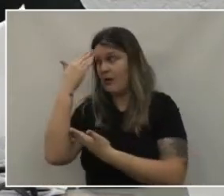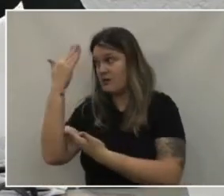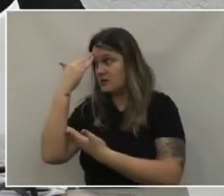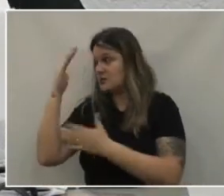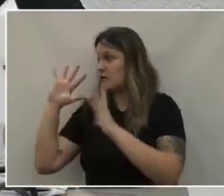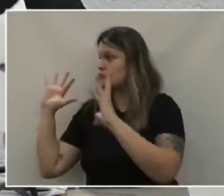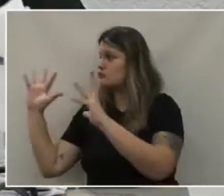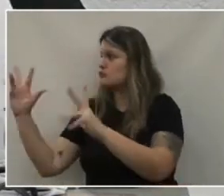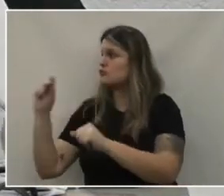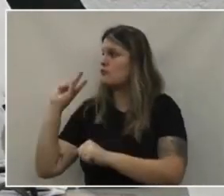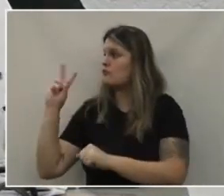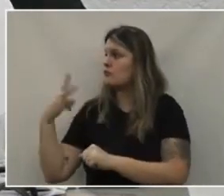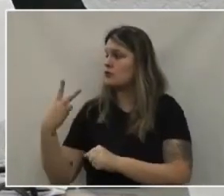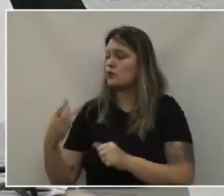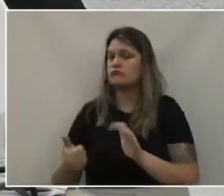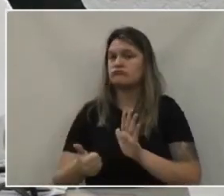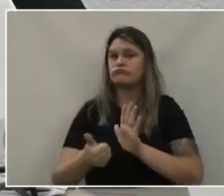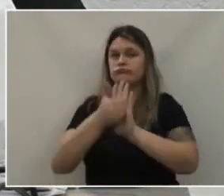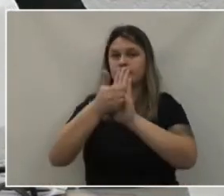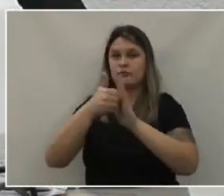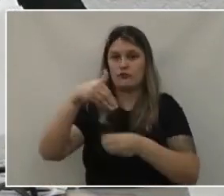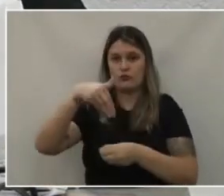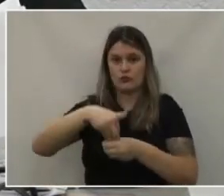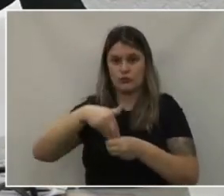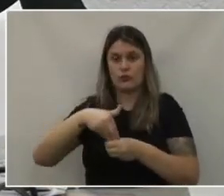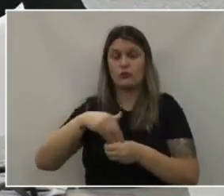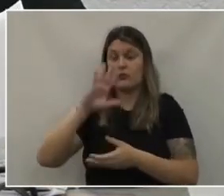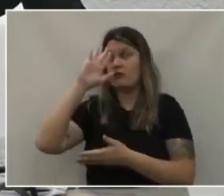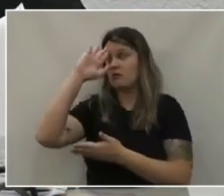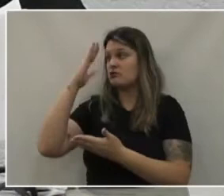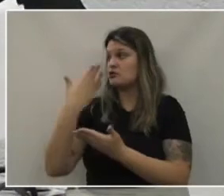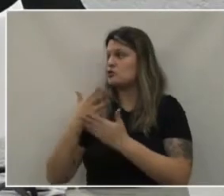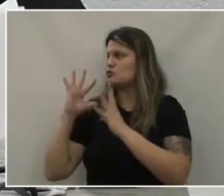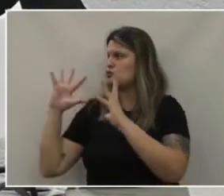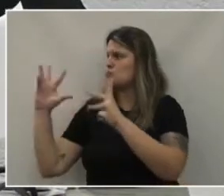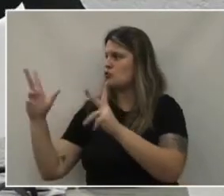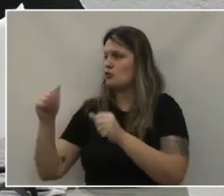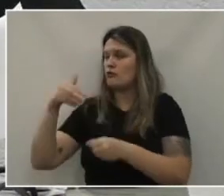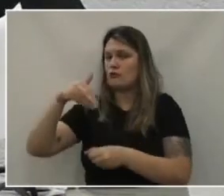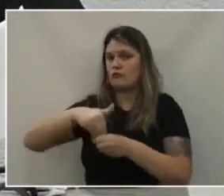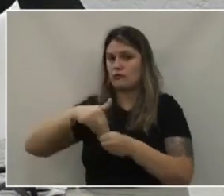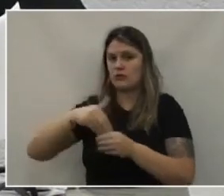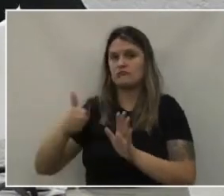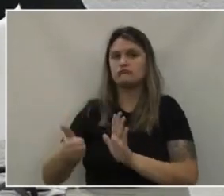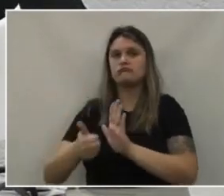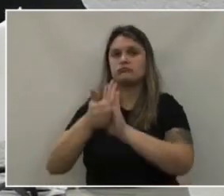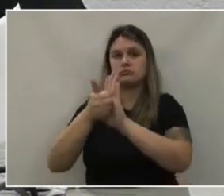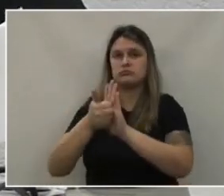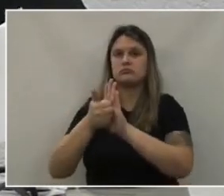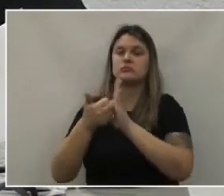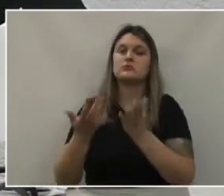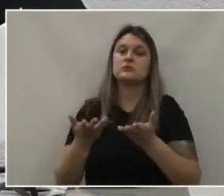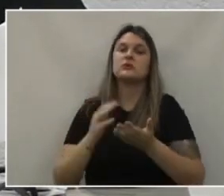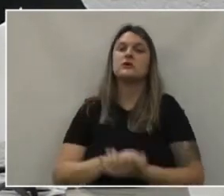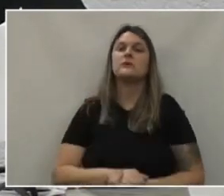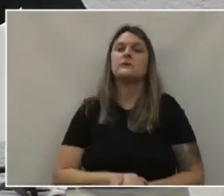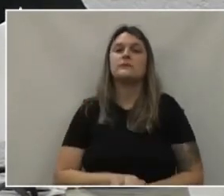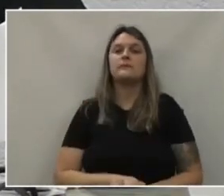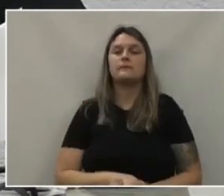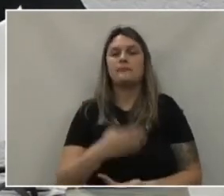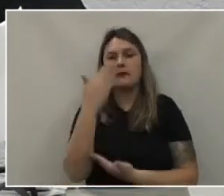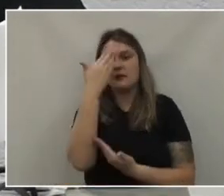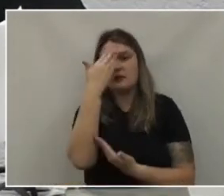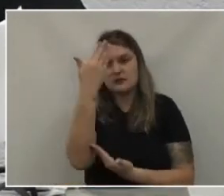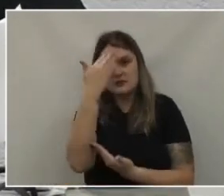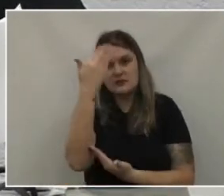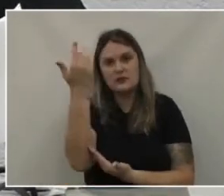que votaram favorável. Creio eu que terão todos os votos favoráveis. E